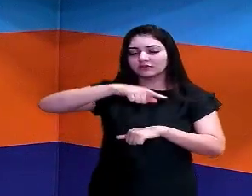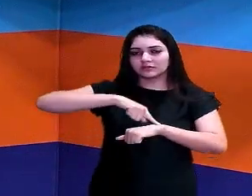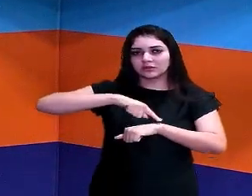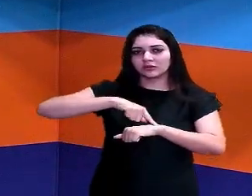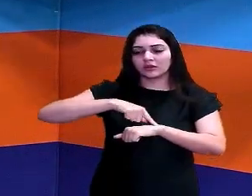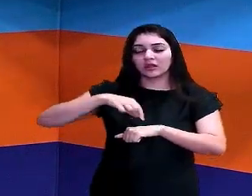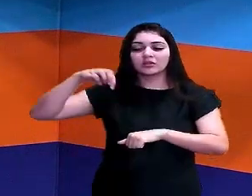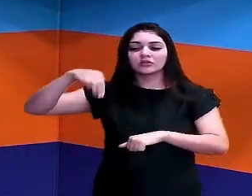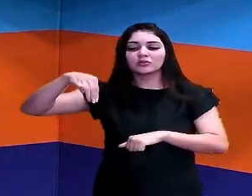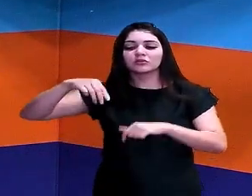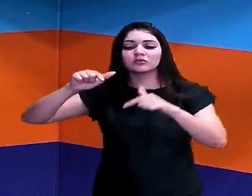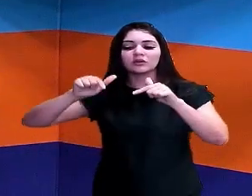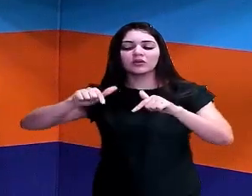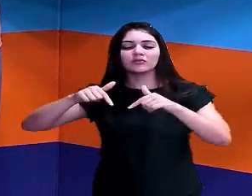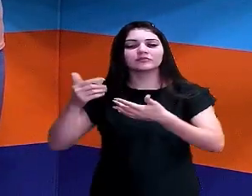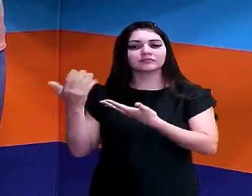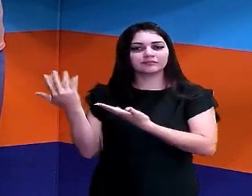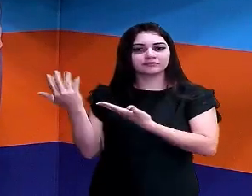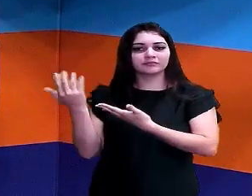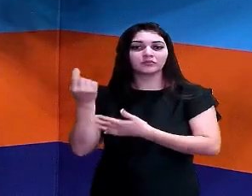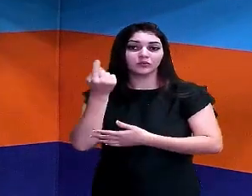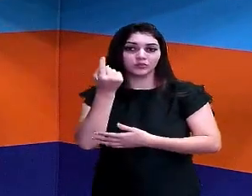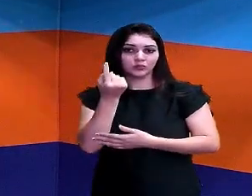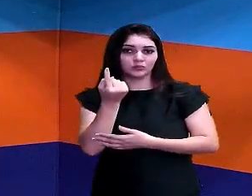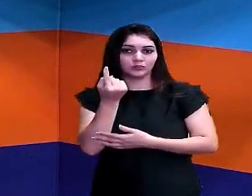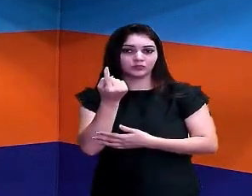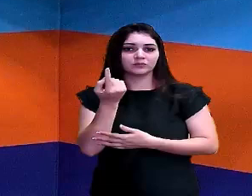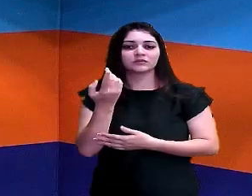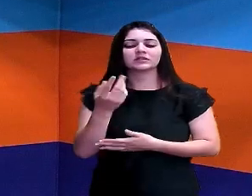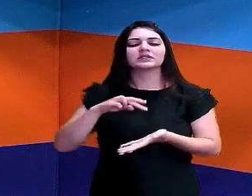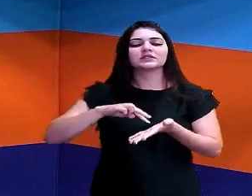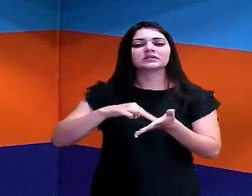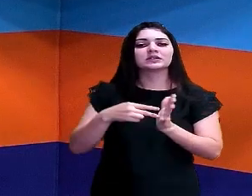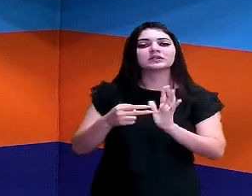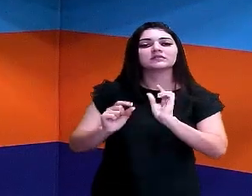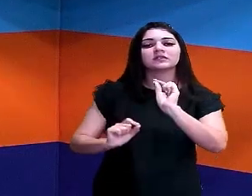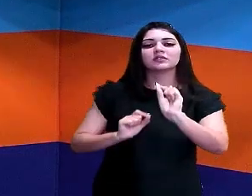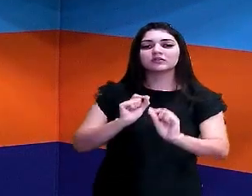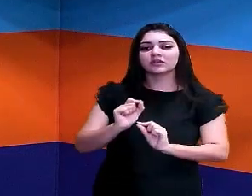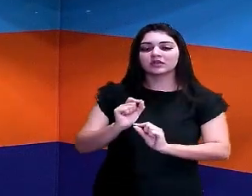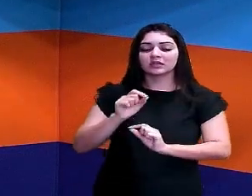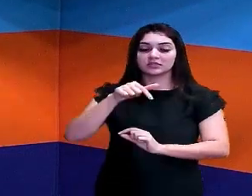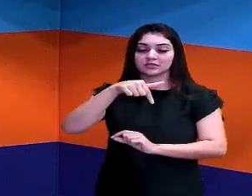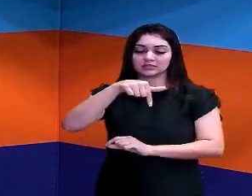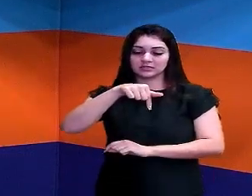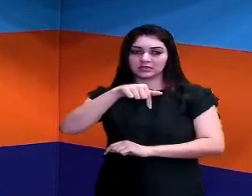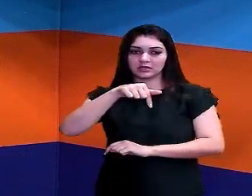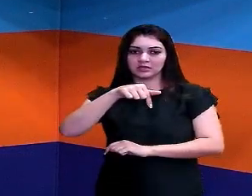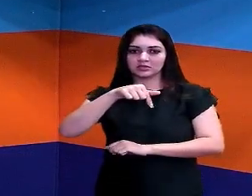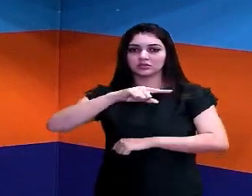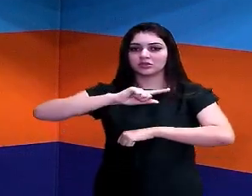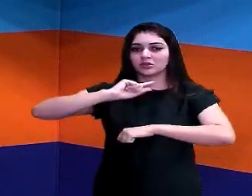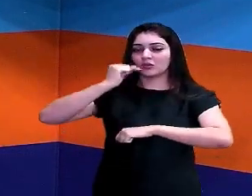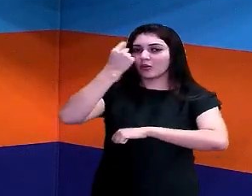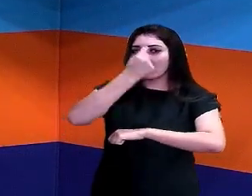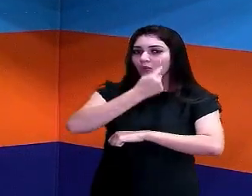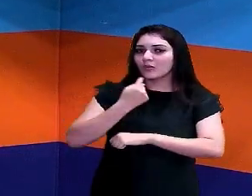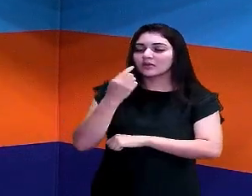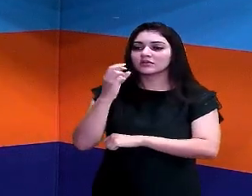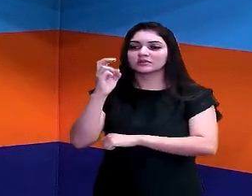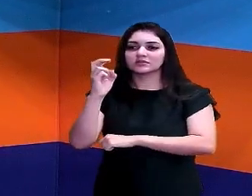E o do minuto está aqui, ó, no 1. Então, isso significa que são 7 horas e 5